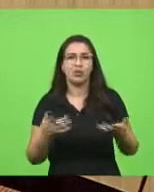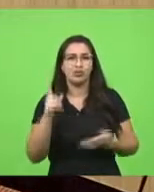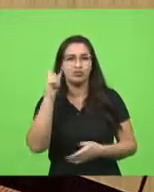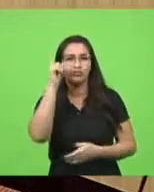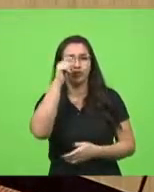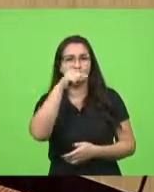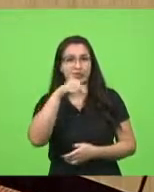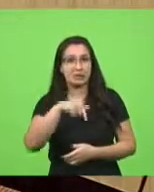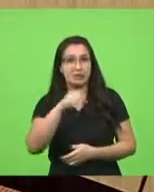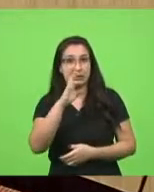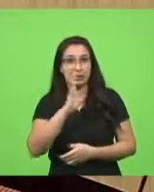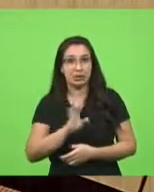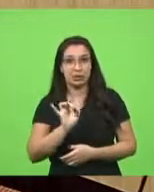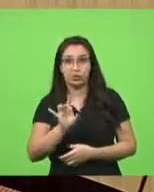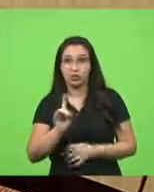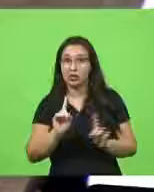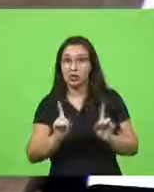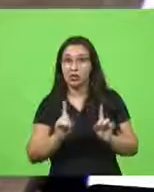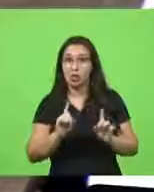no mundo, faltam vacinas.